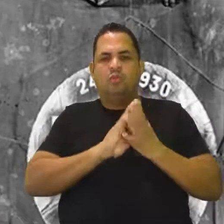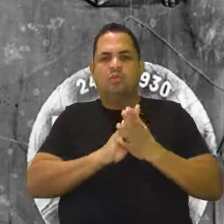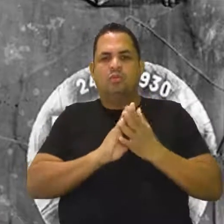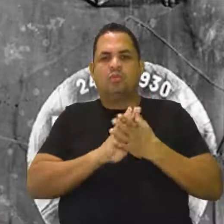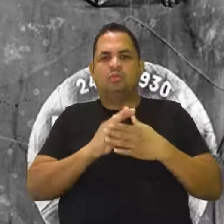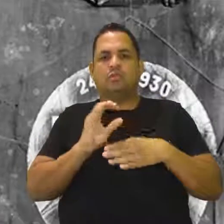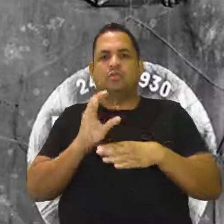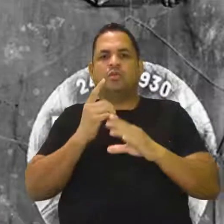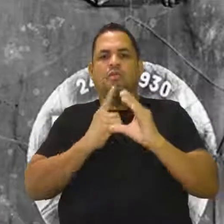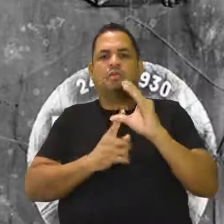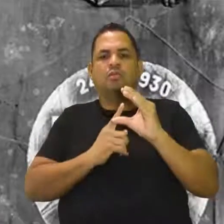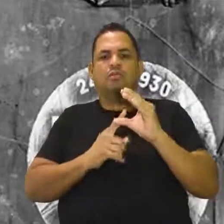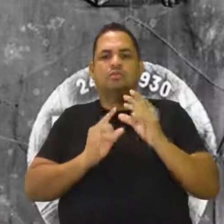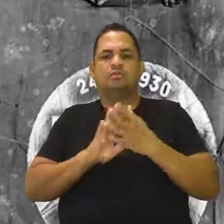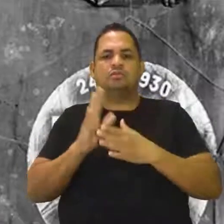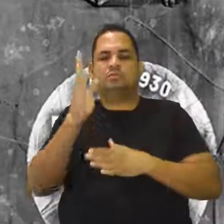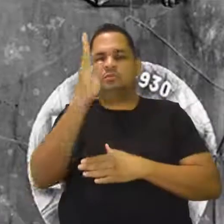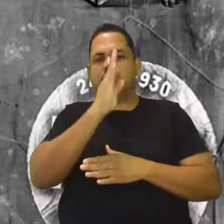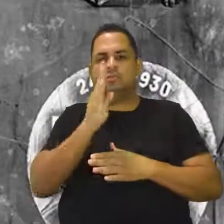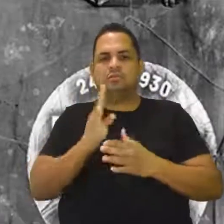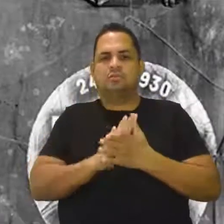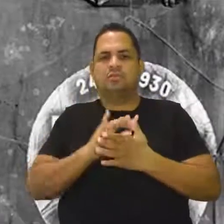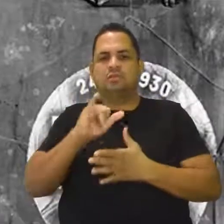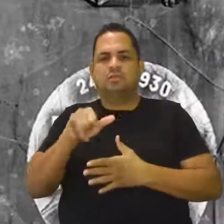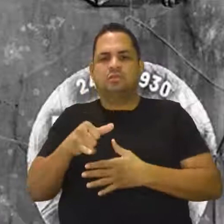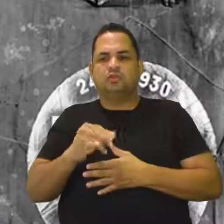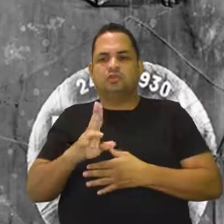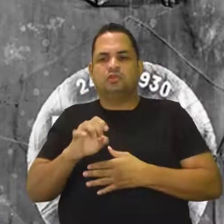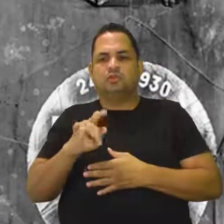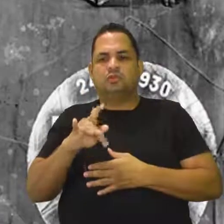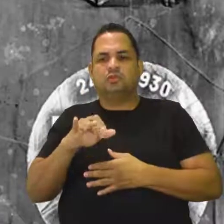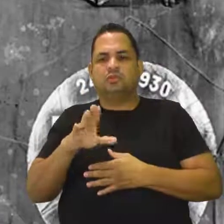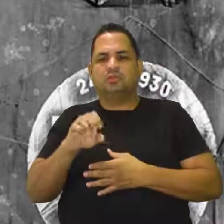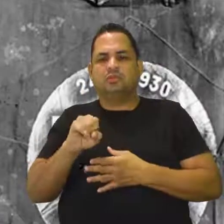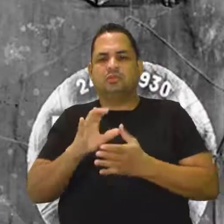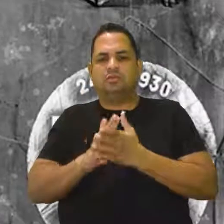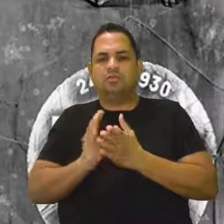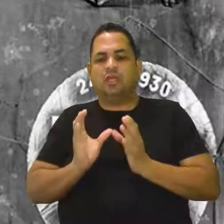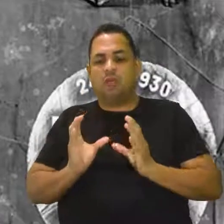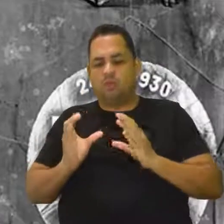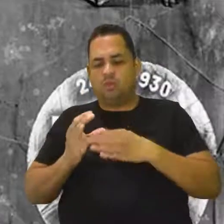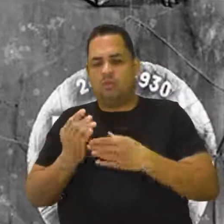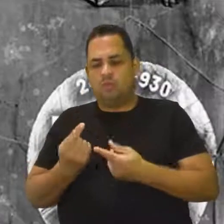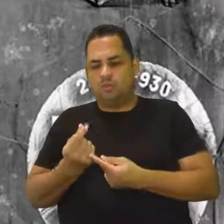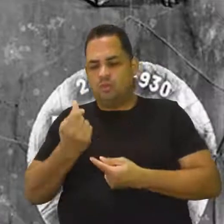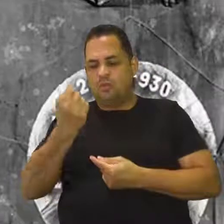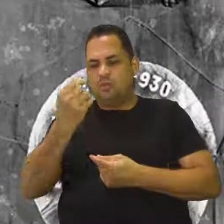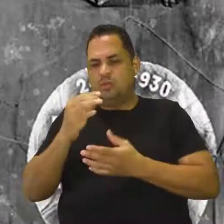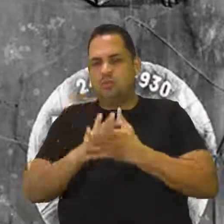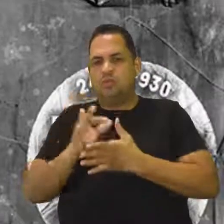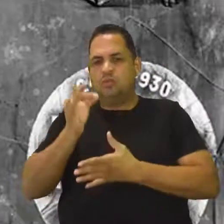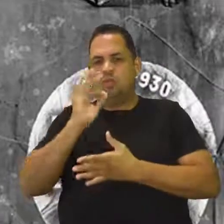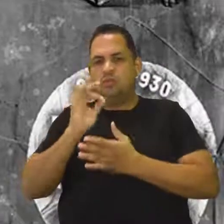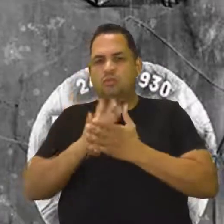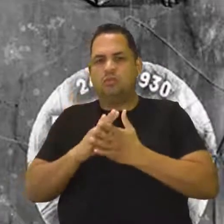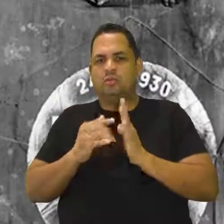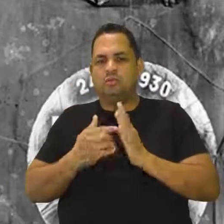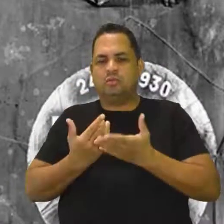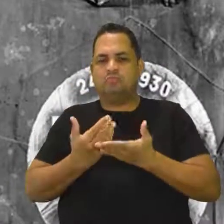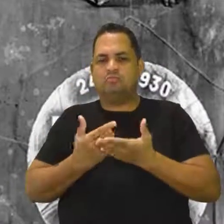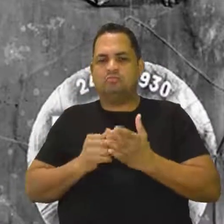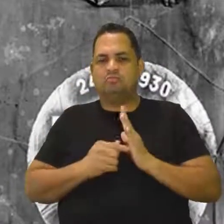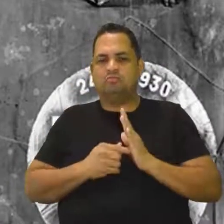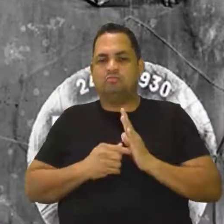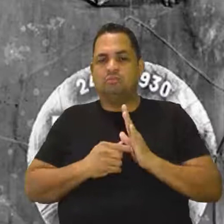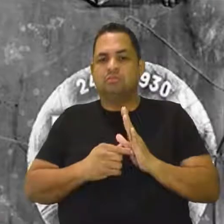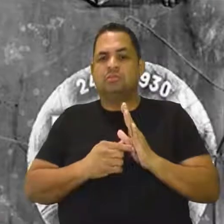Comunista Brasileiro. Júlio Prestes é da elite cafeeira indicado por São Paulo a ser o